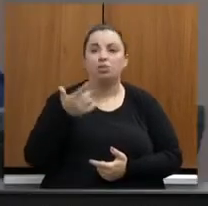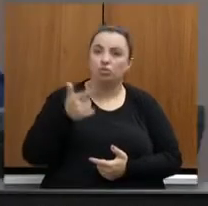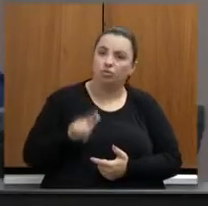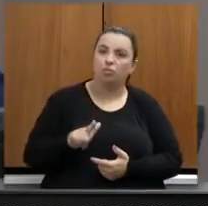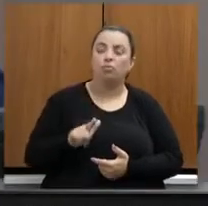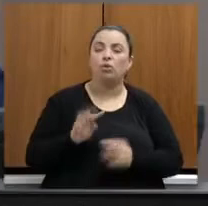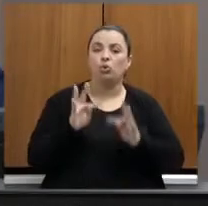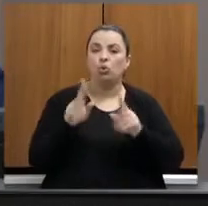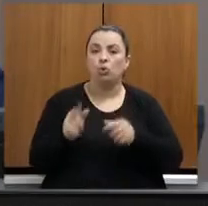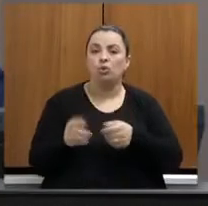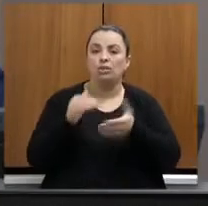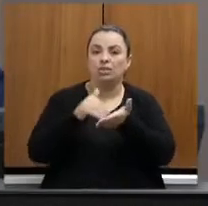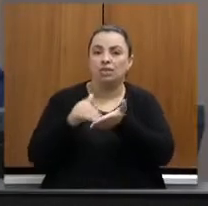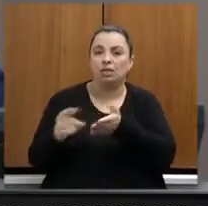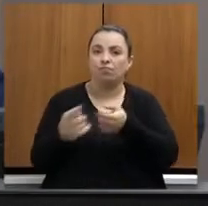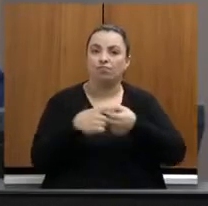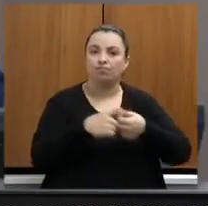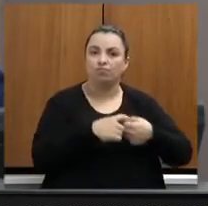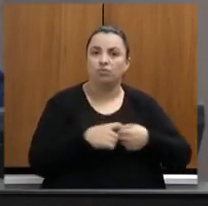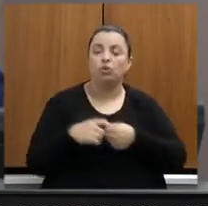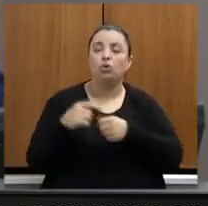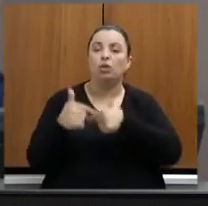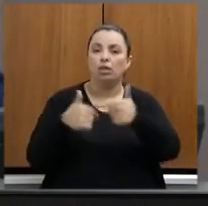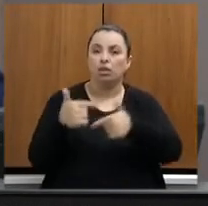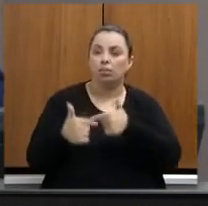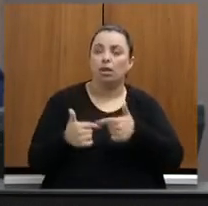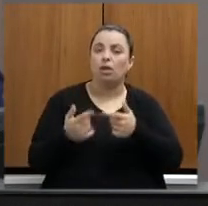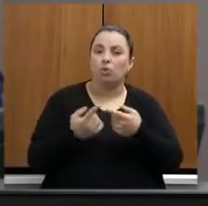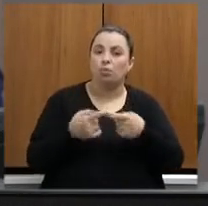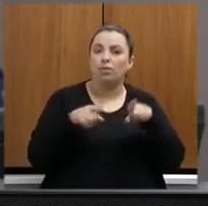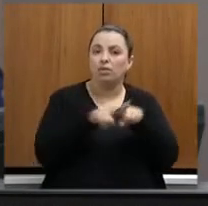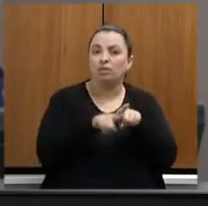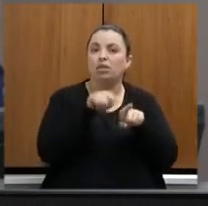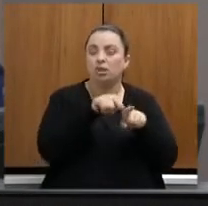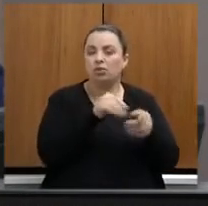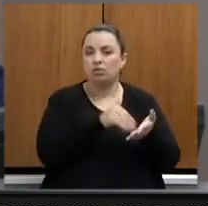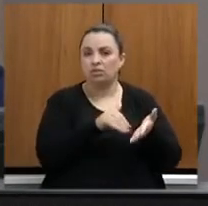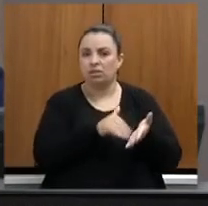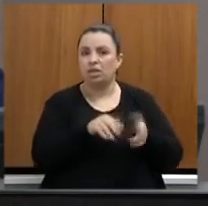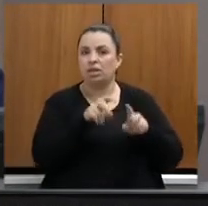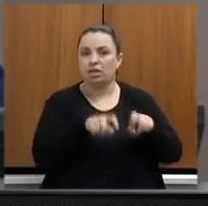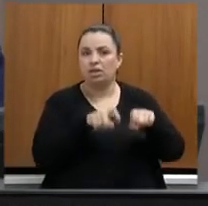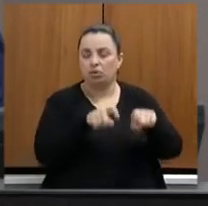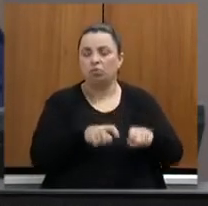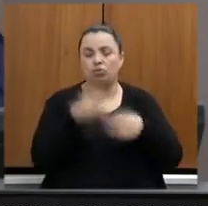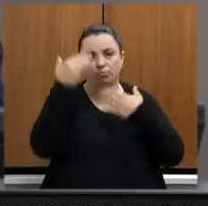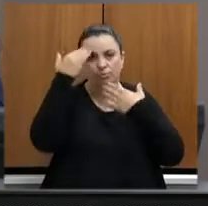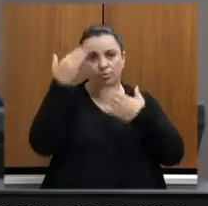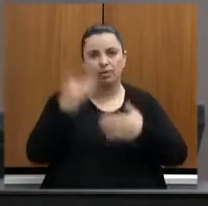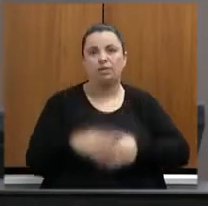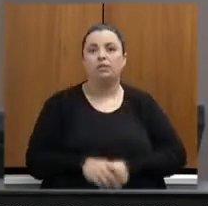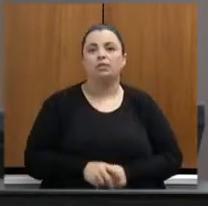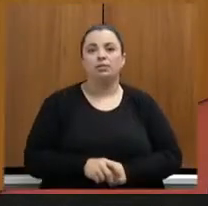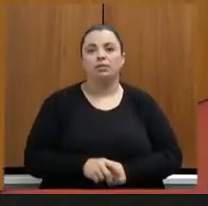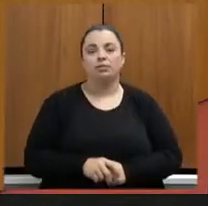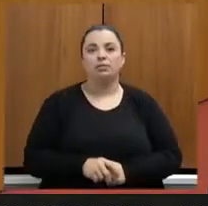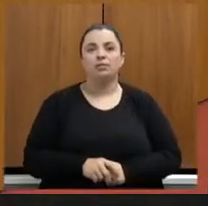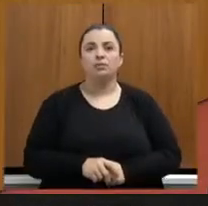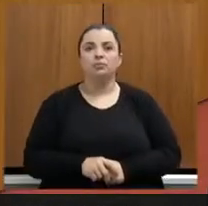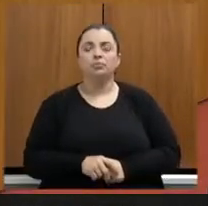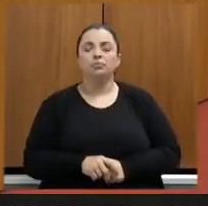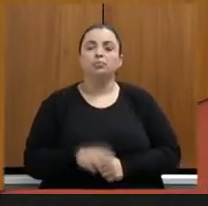as vinculadas o trabalho que tem feito em parceria aí com a secretaria da Agricultura Muito obrigado é